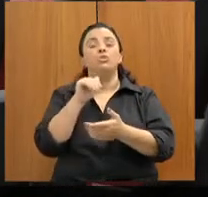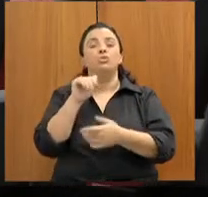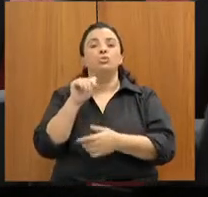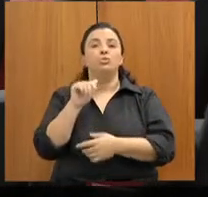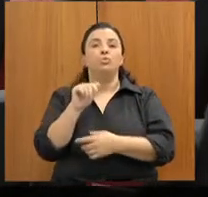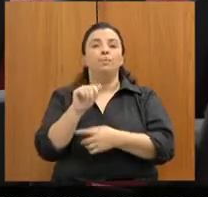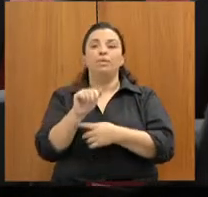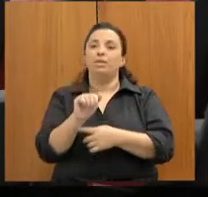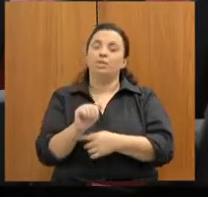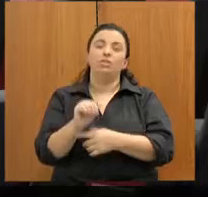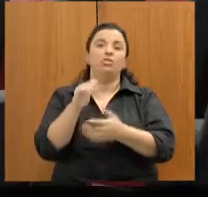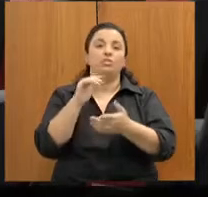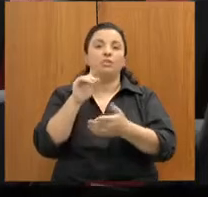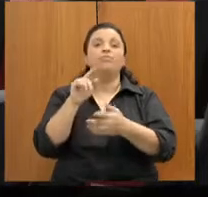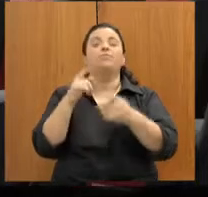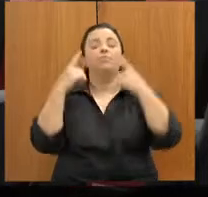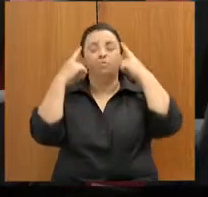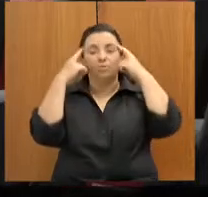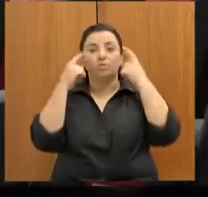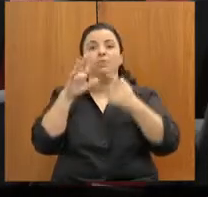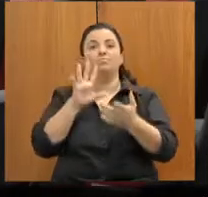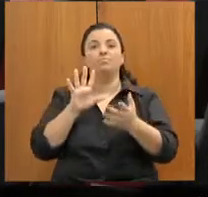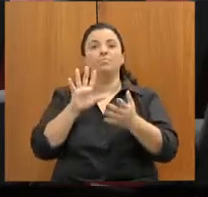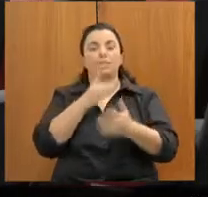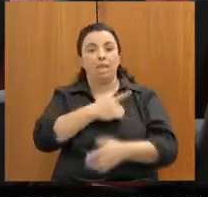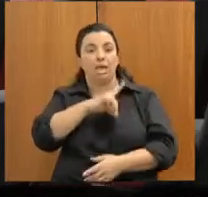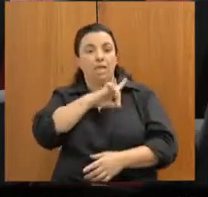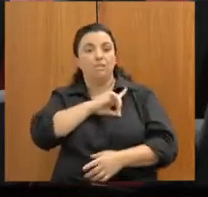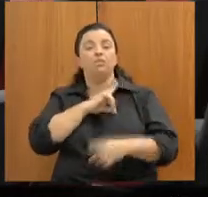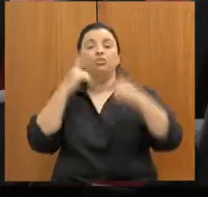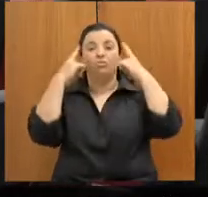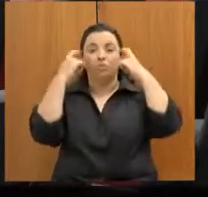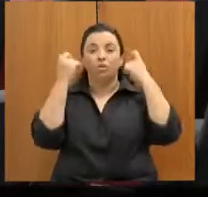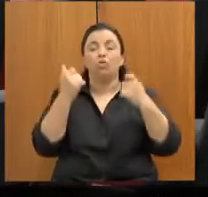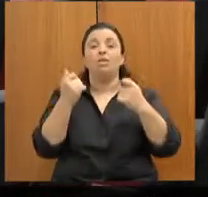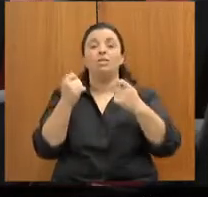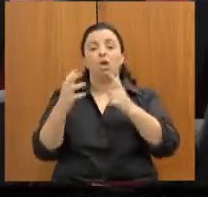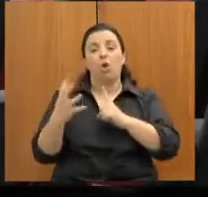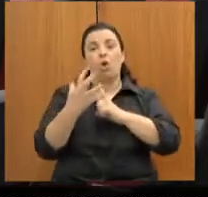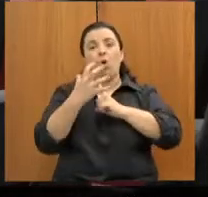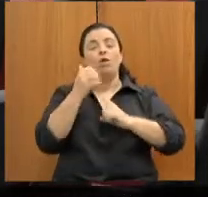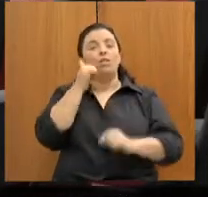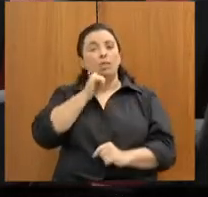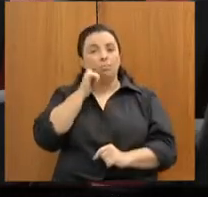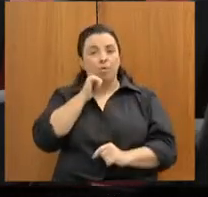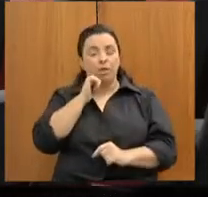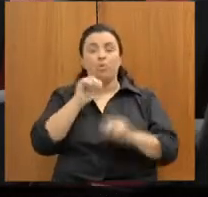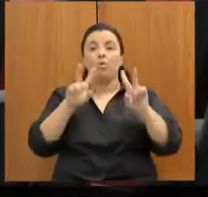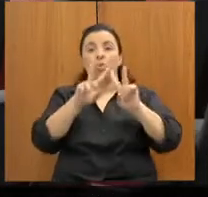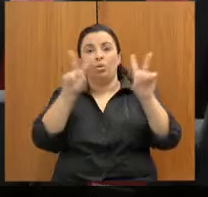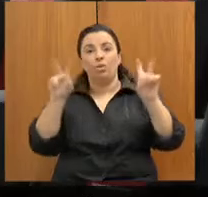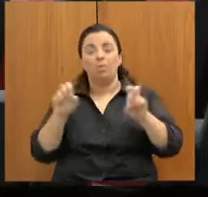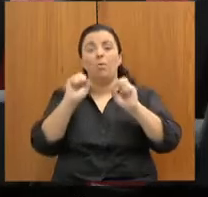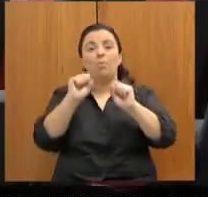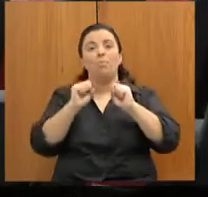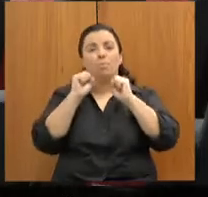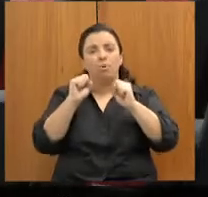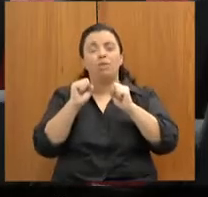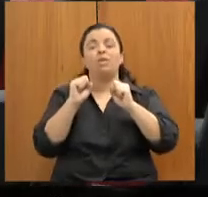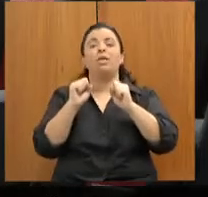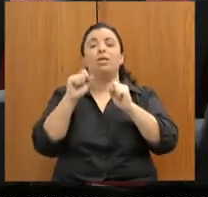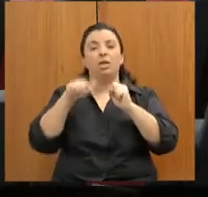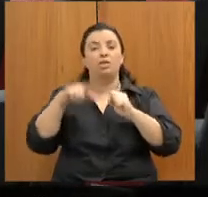de violência doméstica e familiar com o tema O Poder Judiciário de Minas Gerais EA Lei Maria da Penha